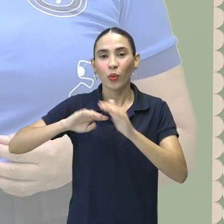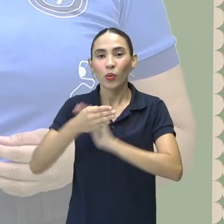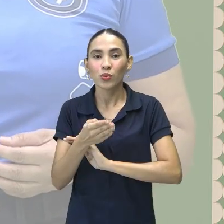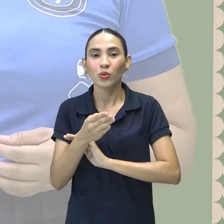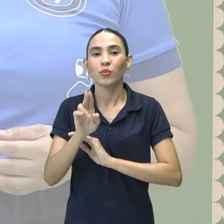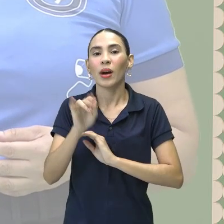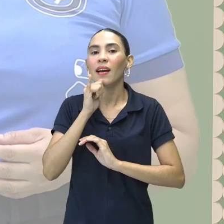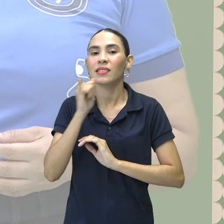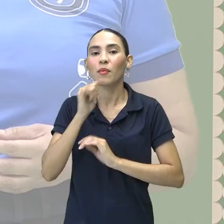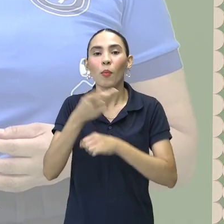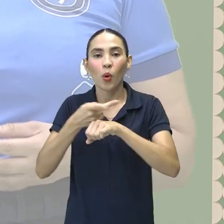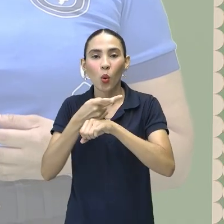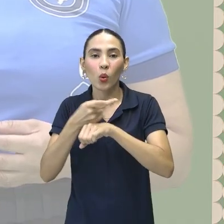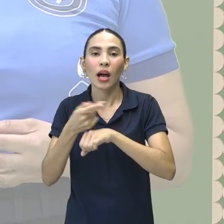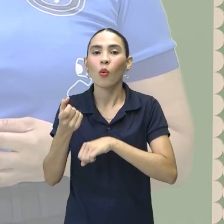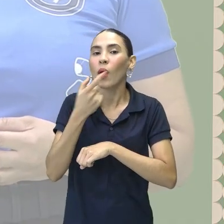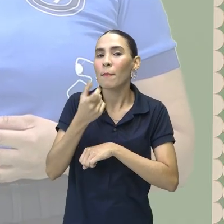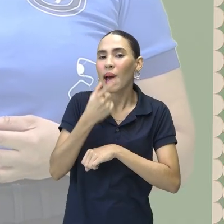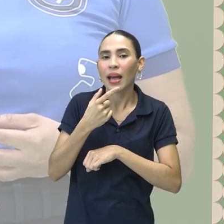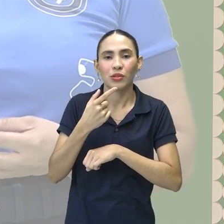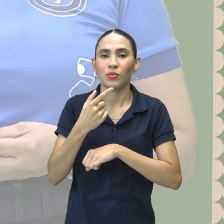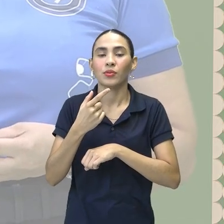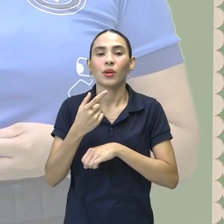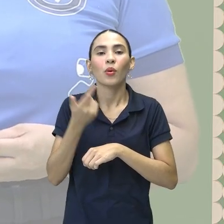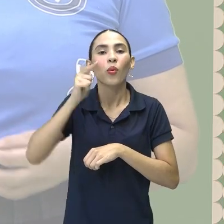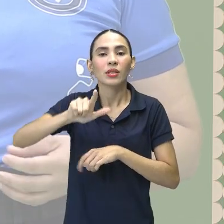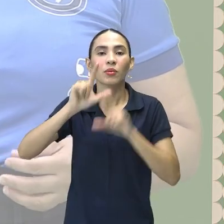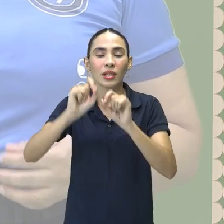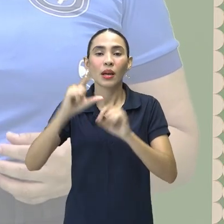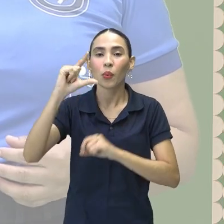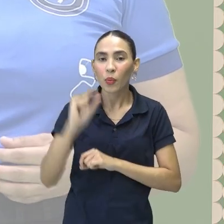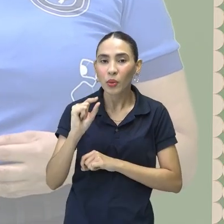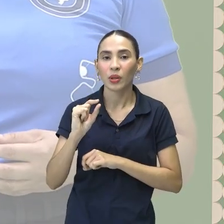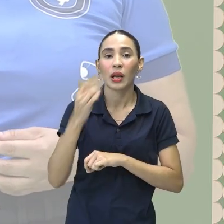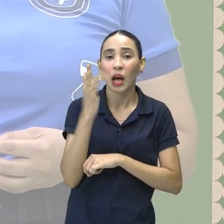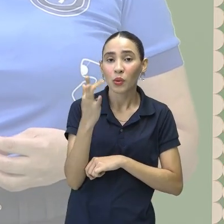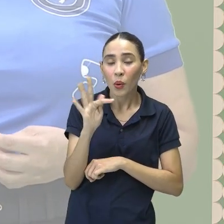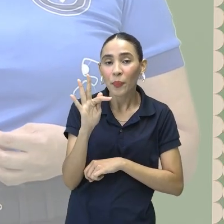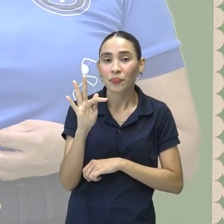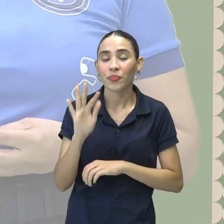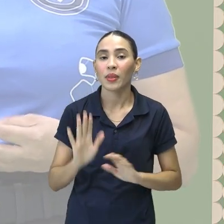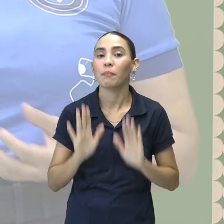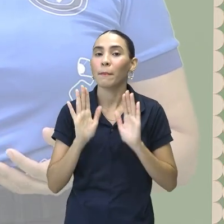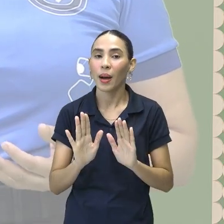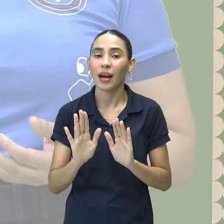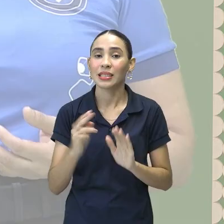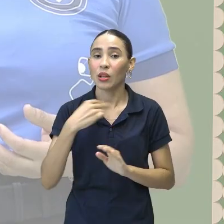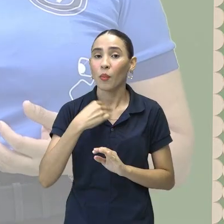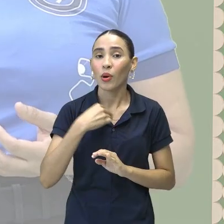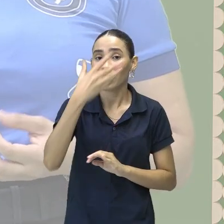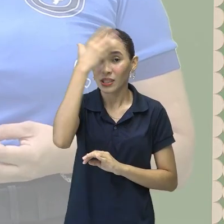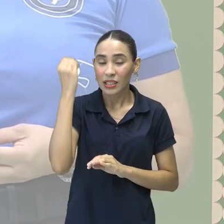buscar um analgésico, né? Um Anadol, um paracetamol, para aliviar o sintoma da dor. Mas não esqueça